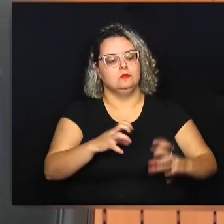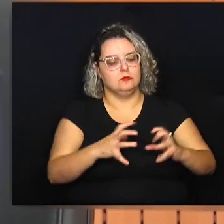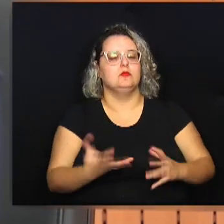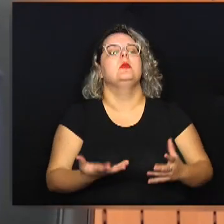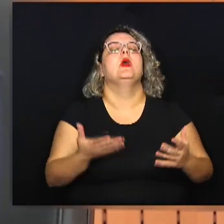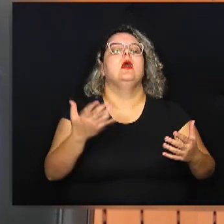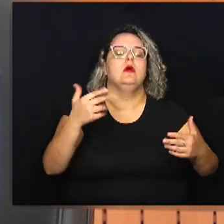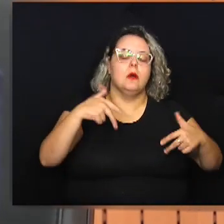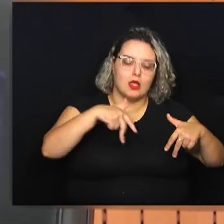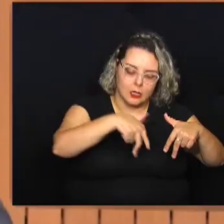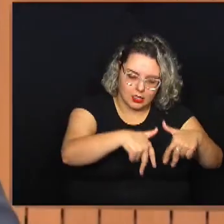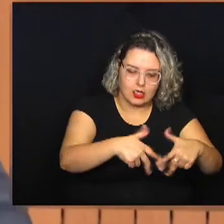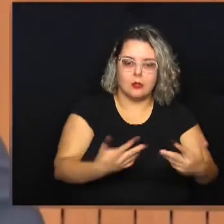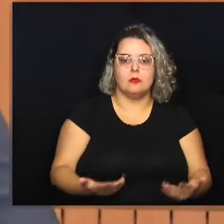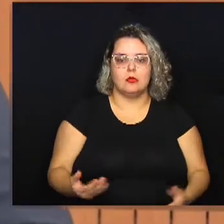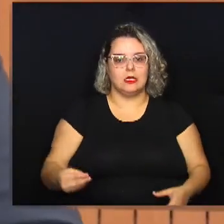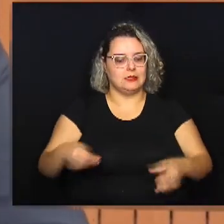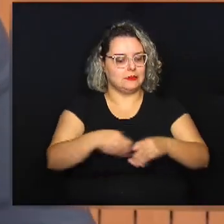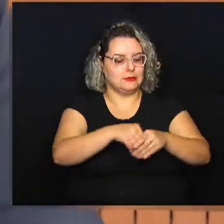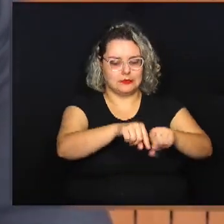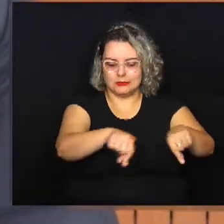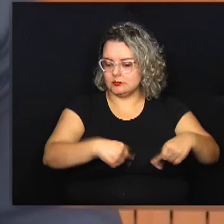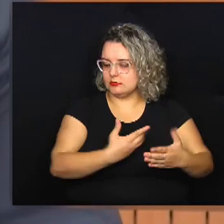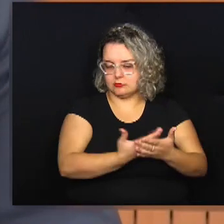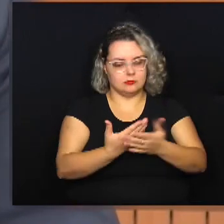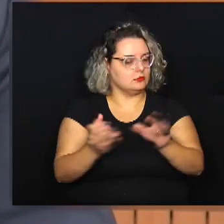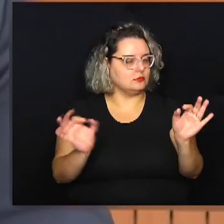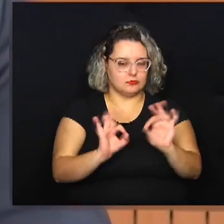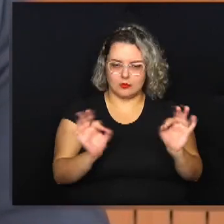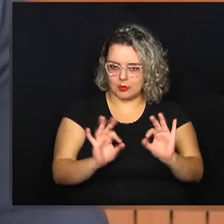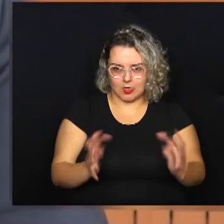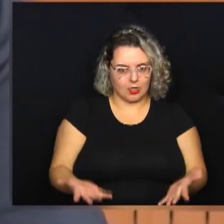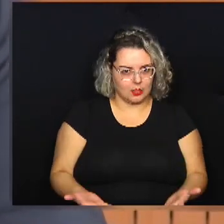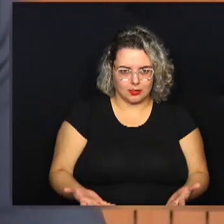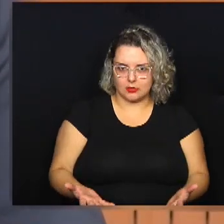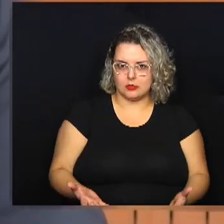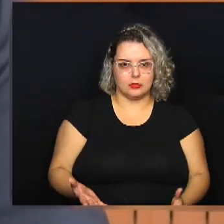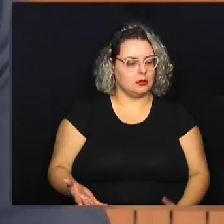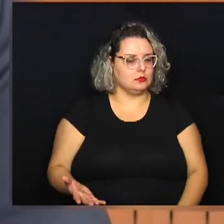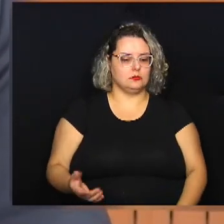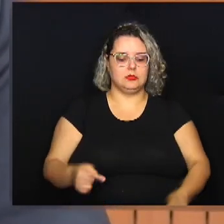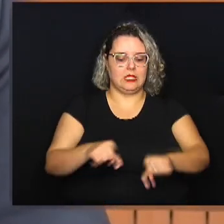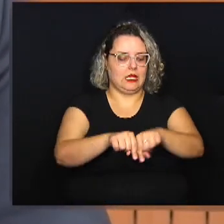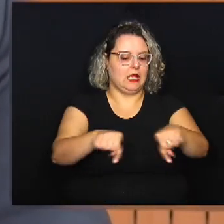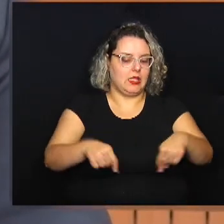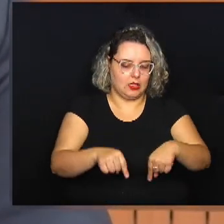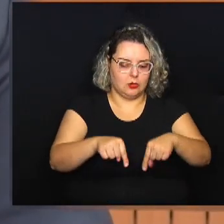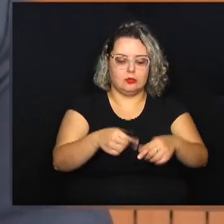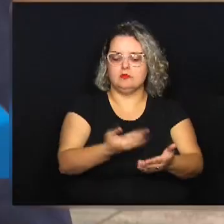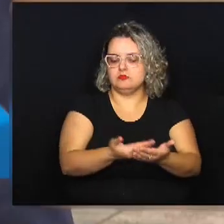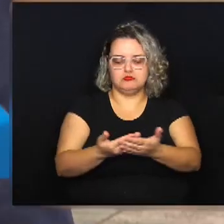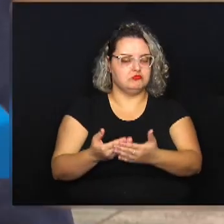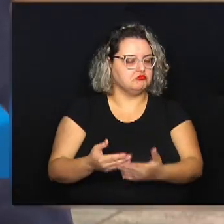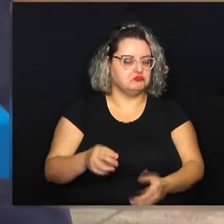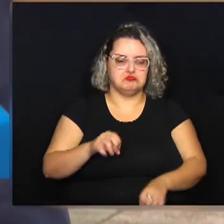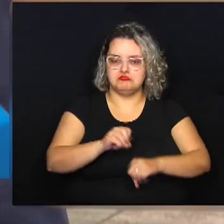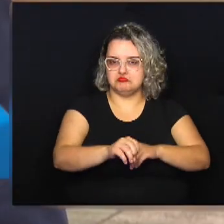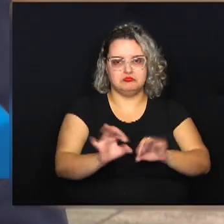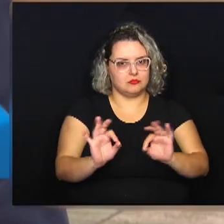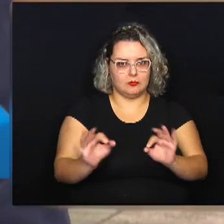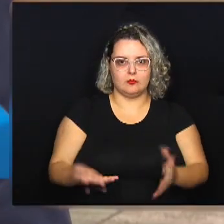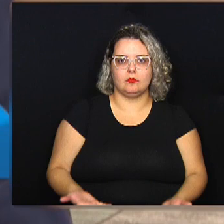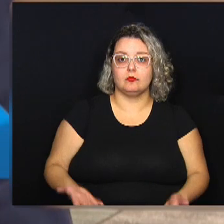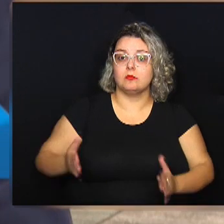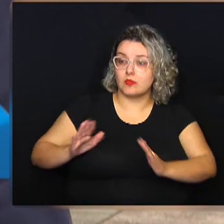aula, eles não lecionam. O vereador Nelson Osseri também falou sobre os próximos passos da frente parlamentar. Nós vamos ter